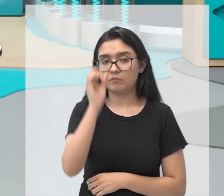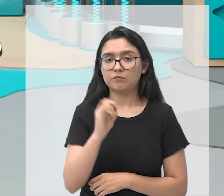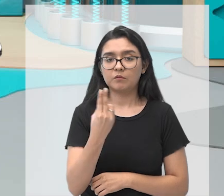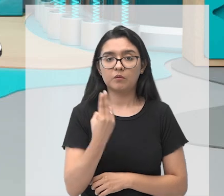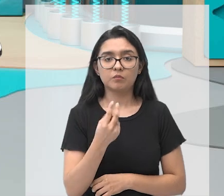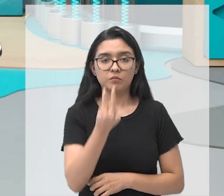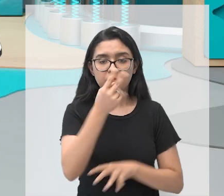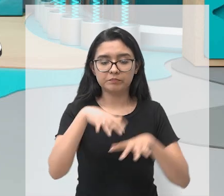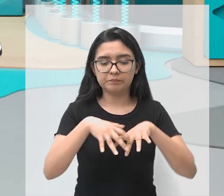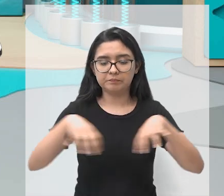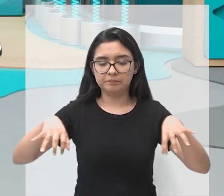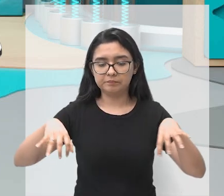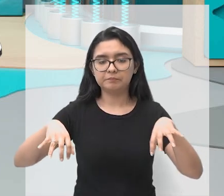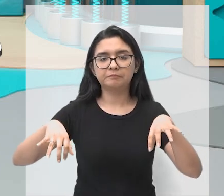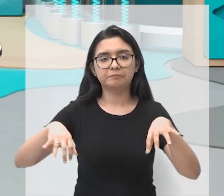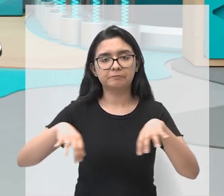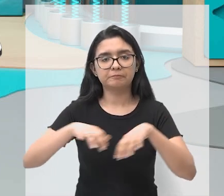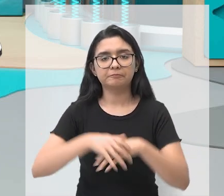ou 2 equipes,